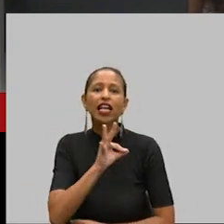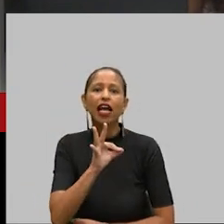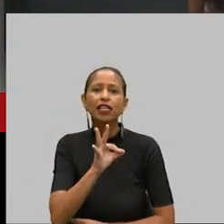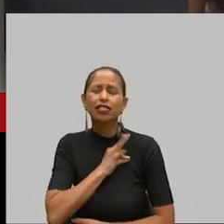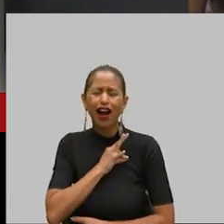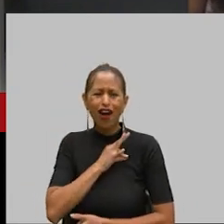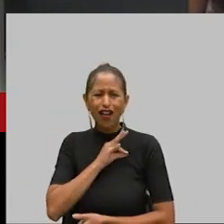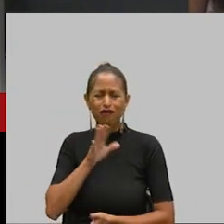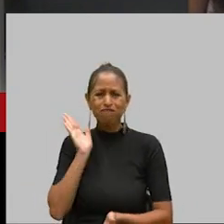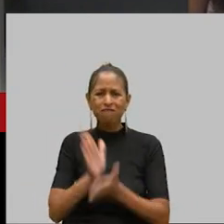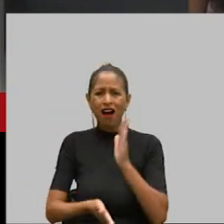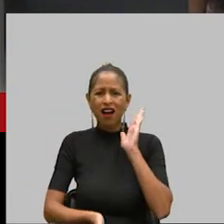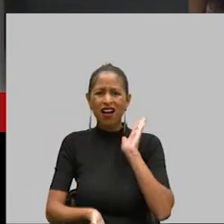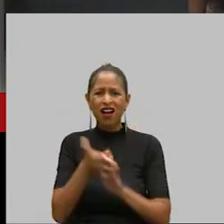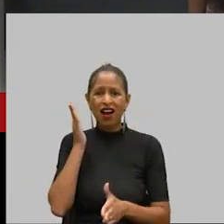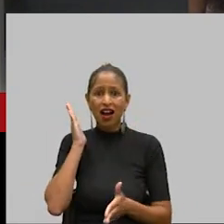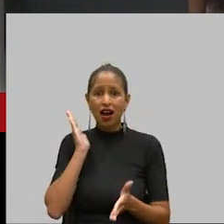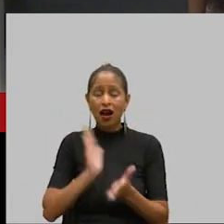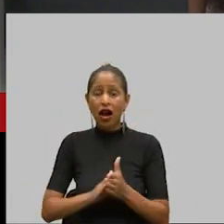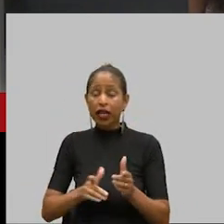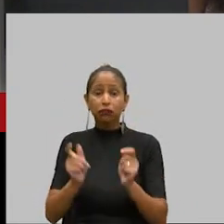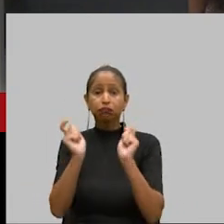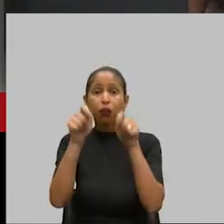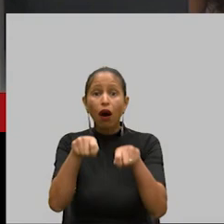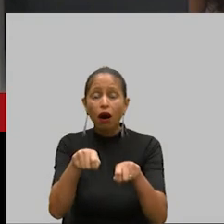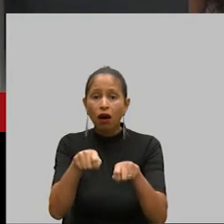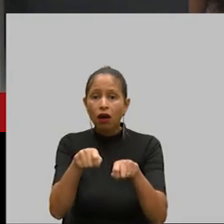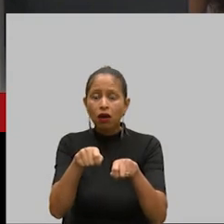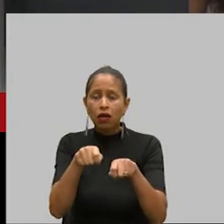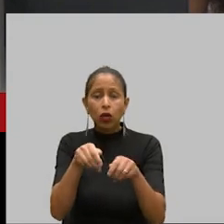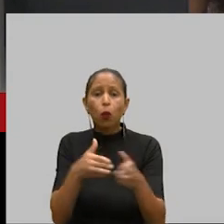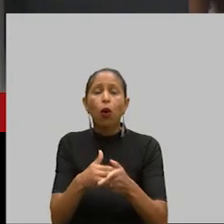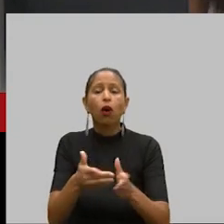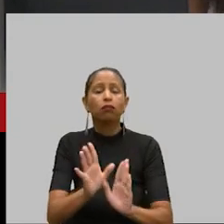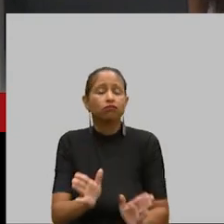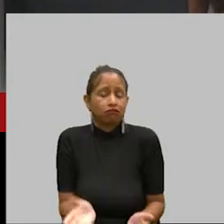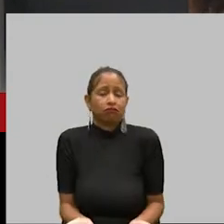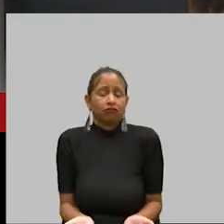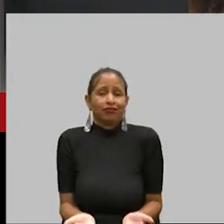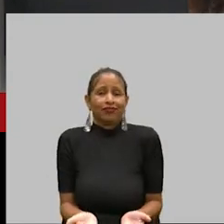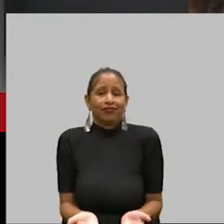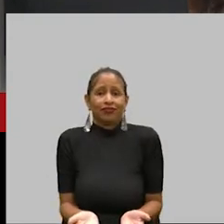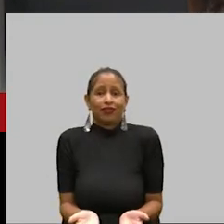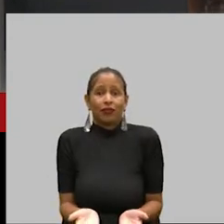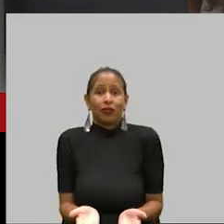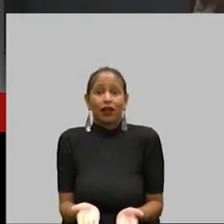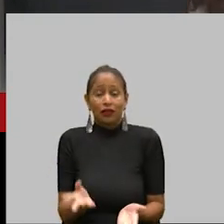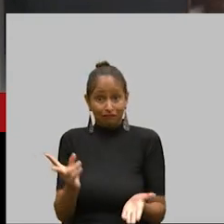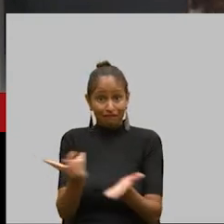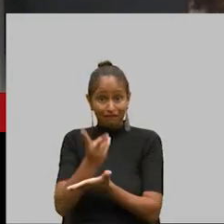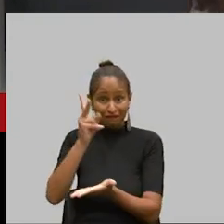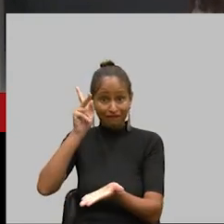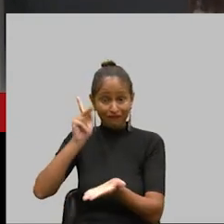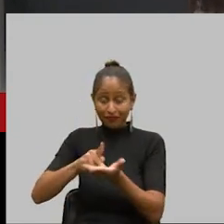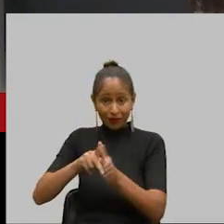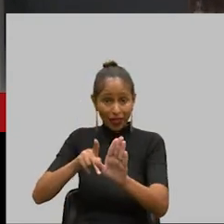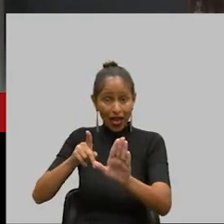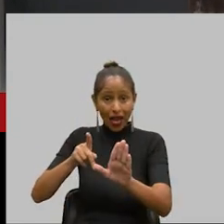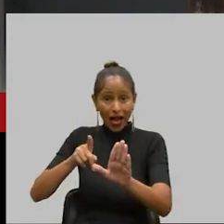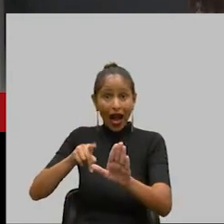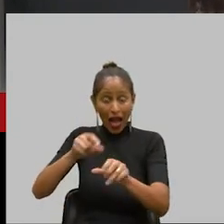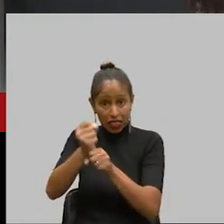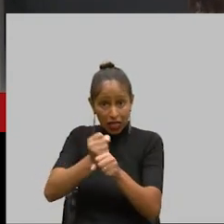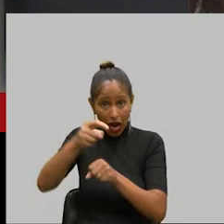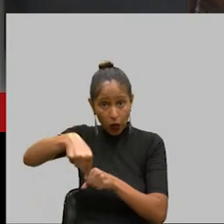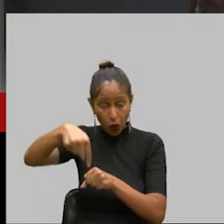fez e ainda impediu quem ia fazer isso é concreto e não tem muito tempo não isso ocorreu esse